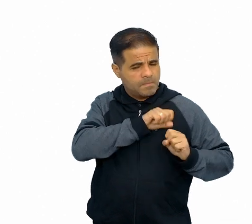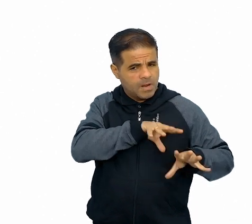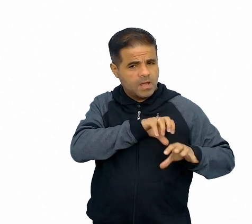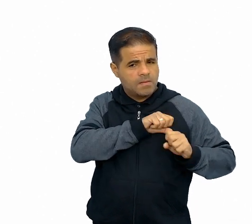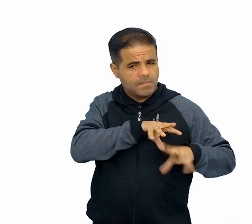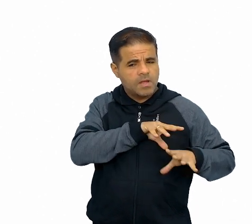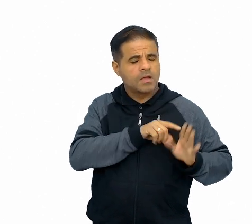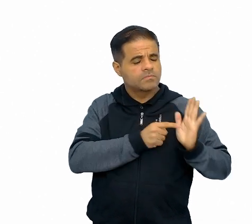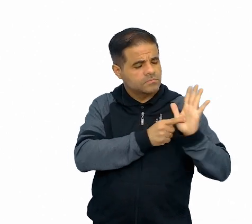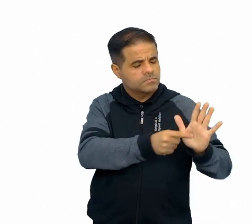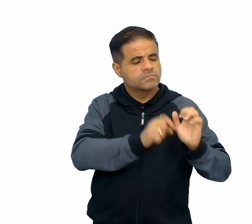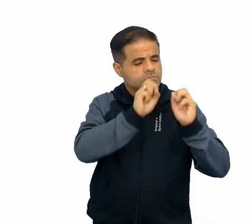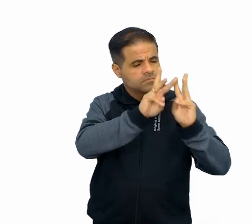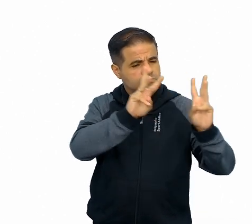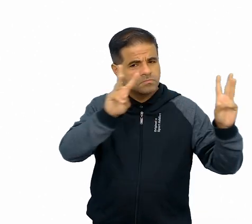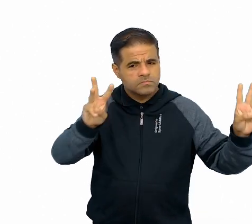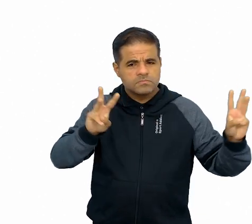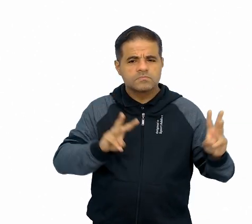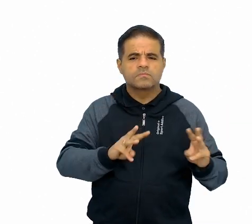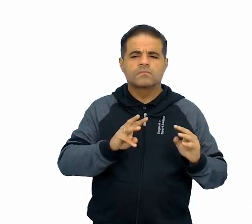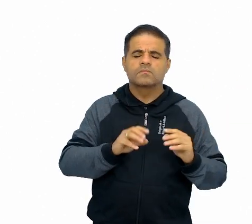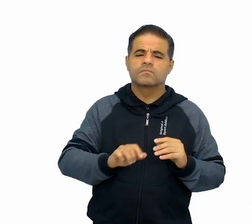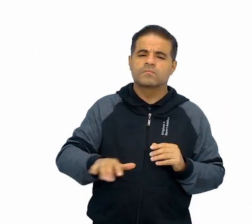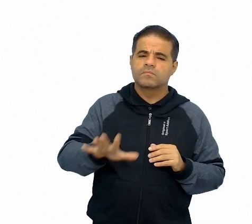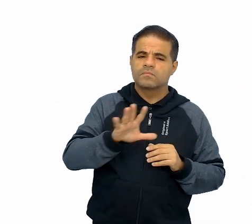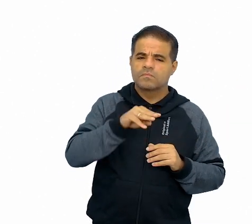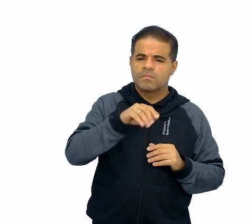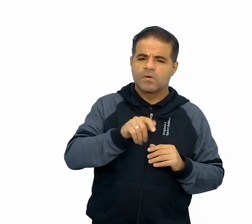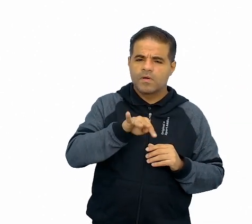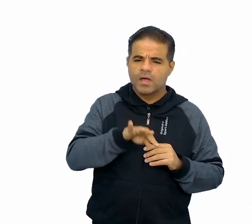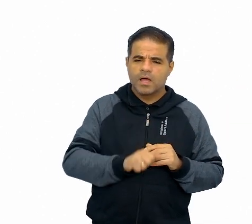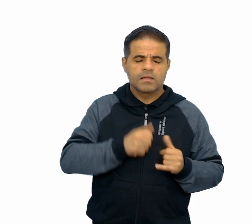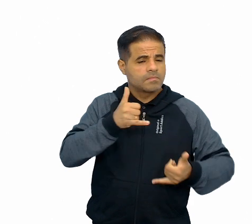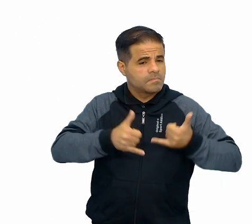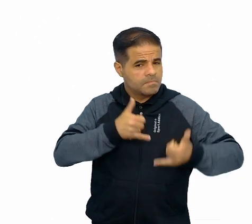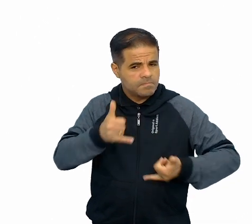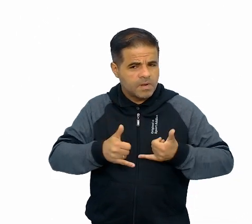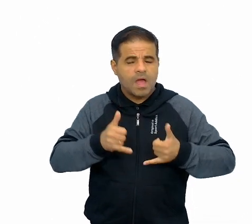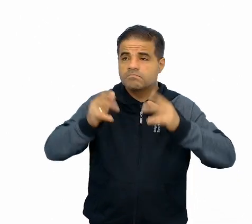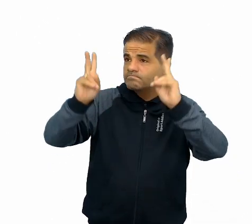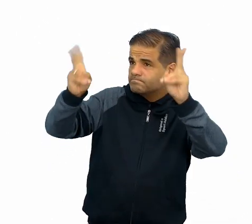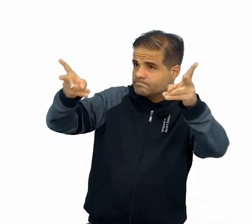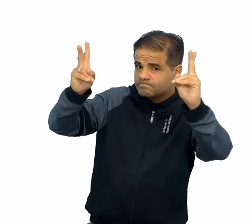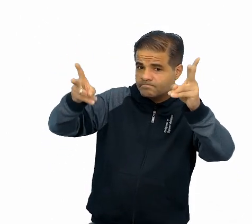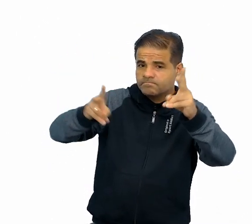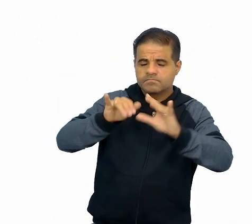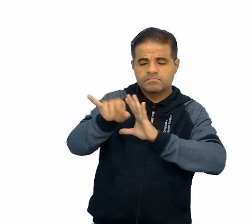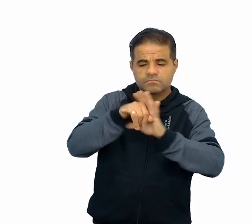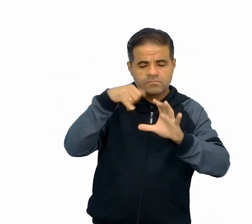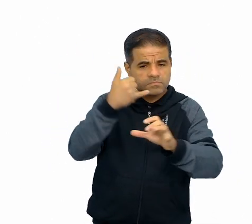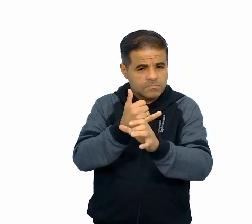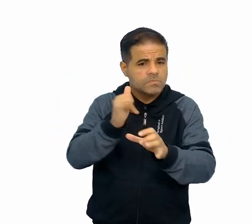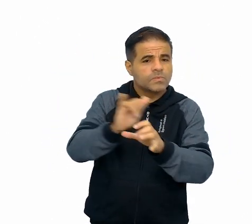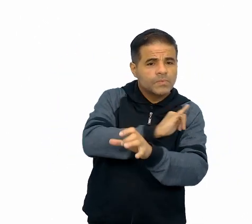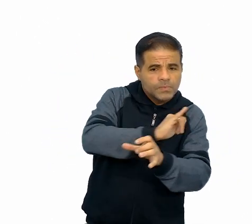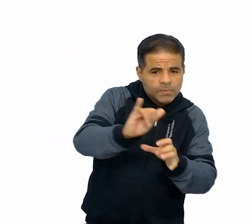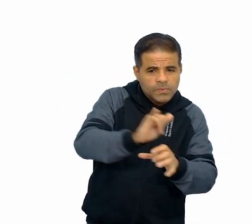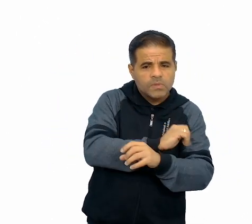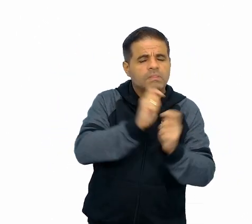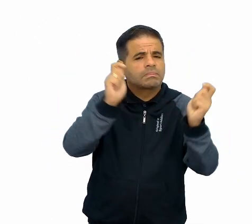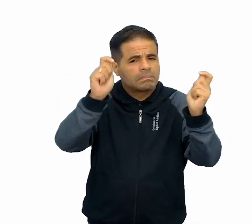de sites como o Território do Brincar, Mapa do Brincar, mesmo no YouTube, que vocês